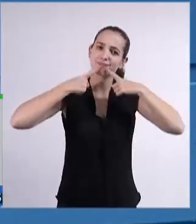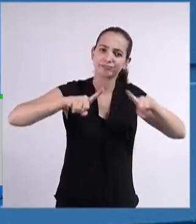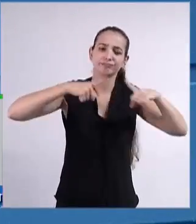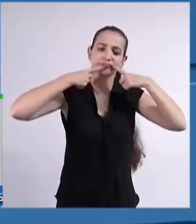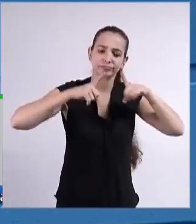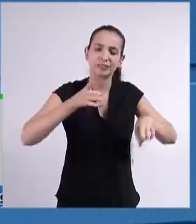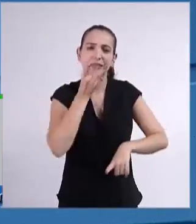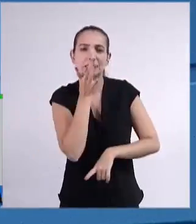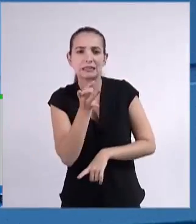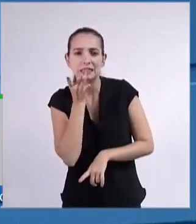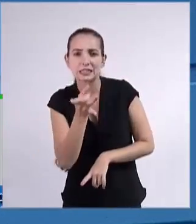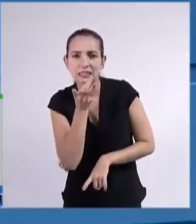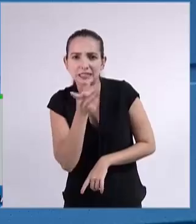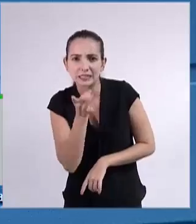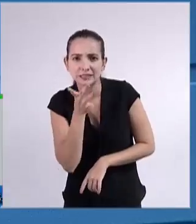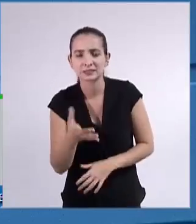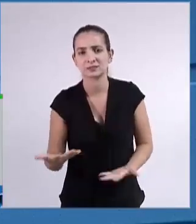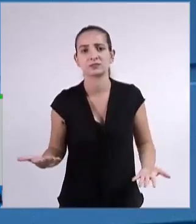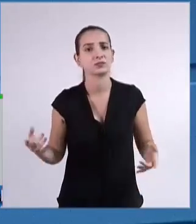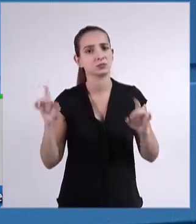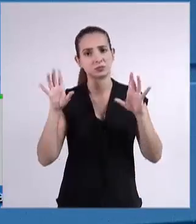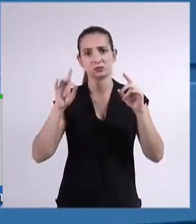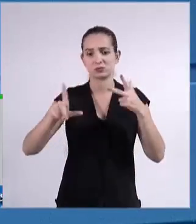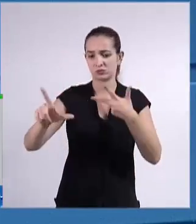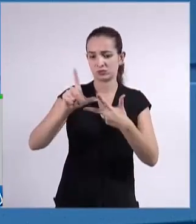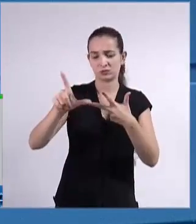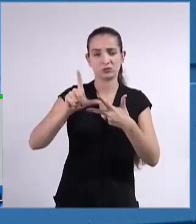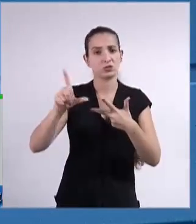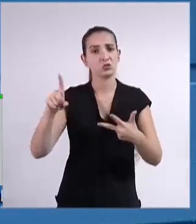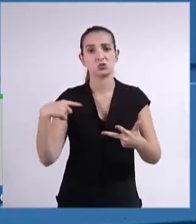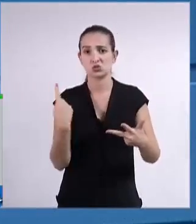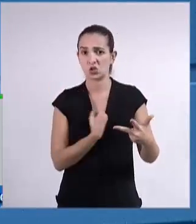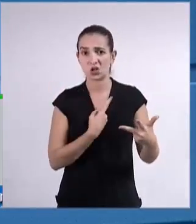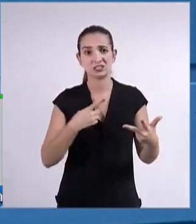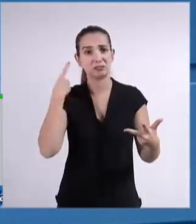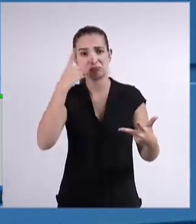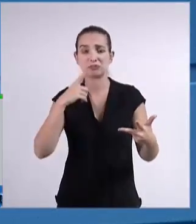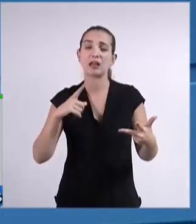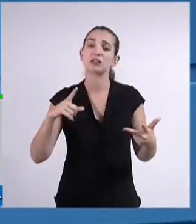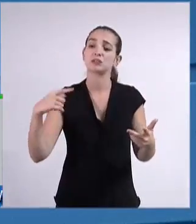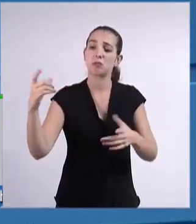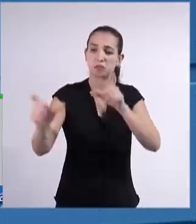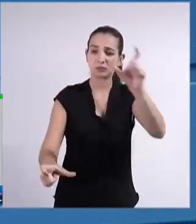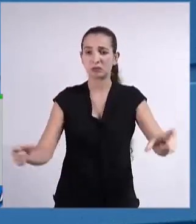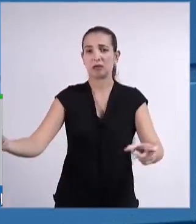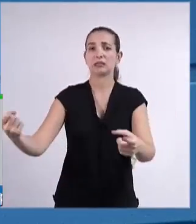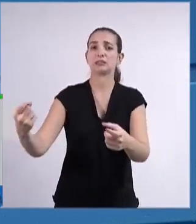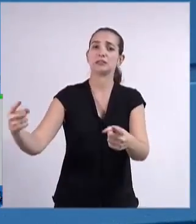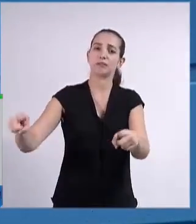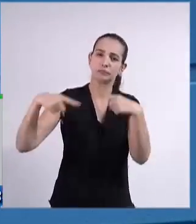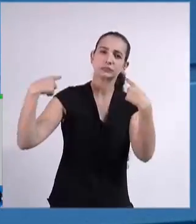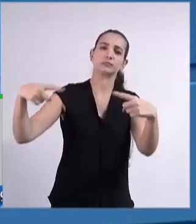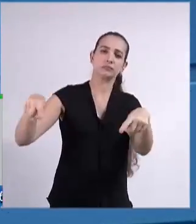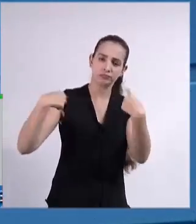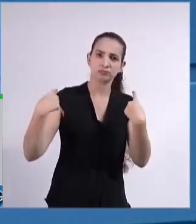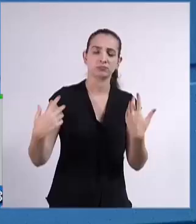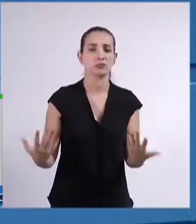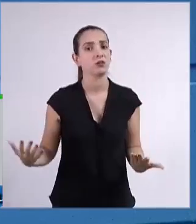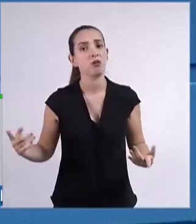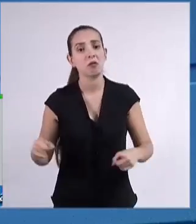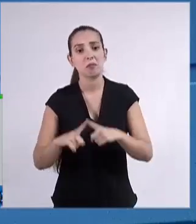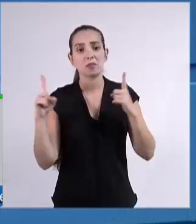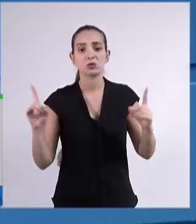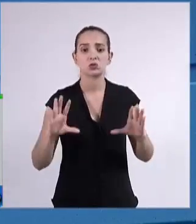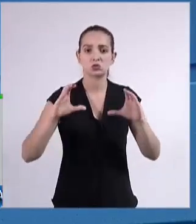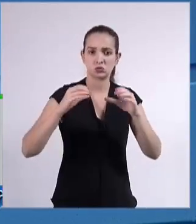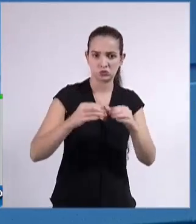nossas ações, especialmente o Poder Legislativo, aqui os deputados, mas essas instituições que lidam com dinheiro